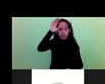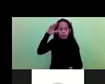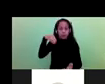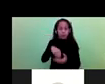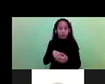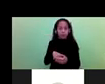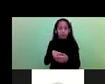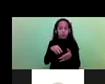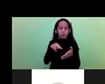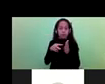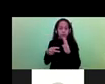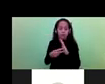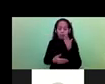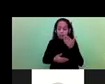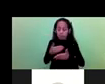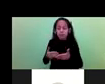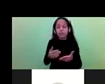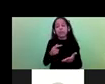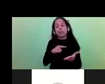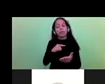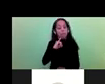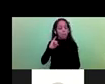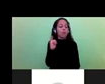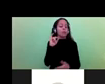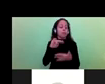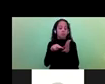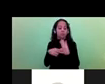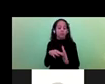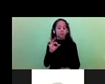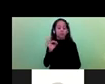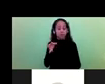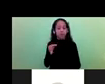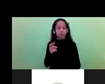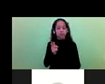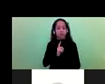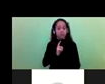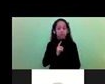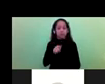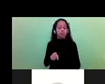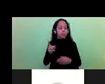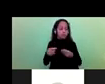uma construção também de significados que são, por vezes, abstratos.